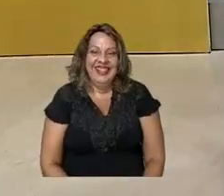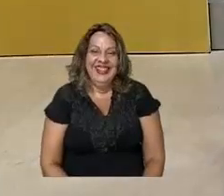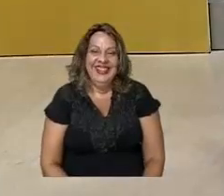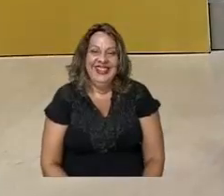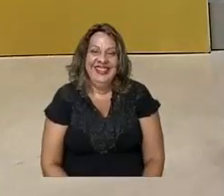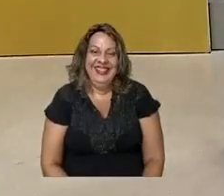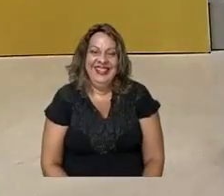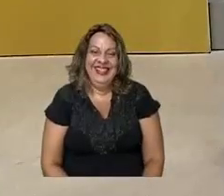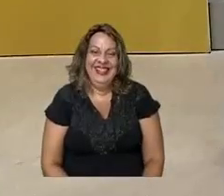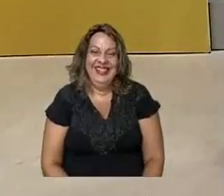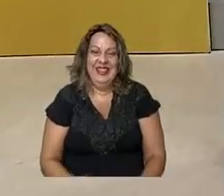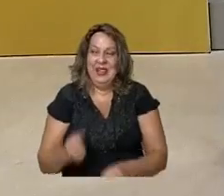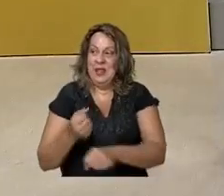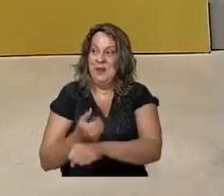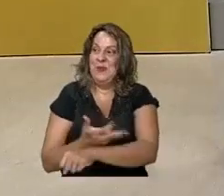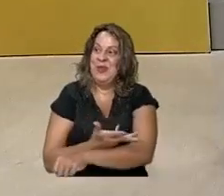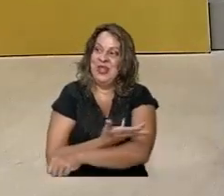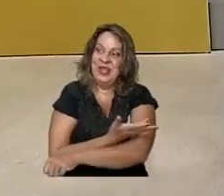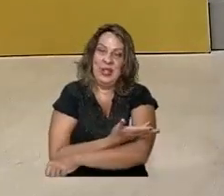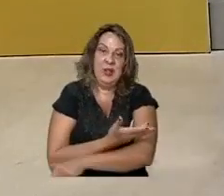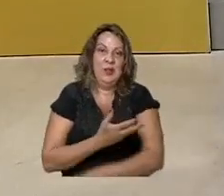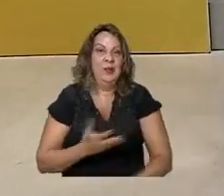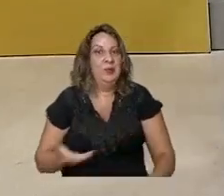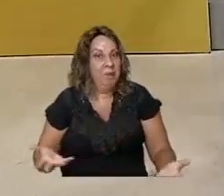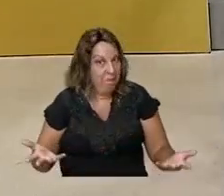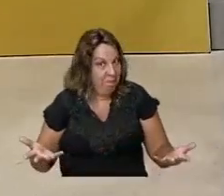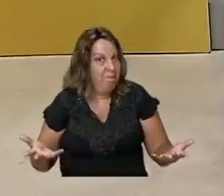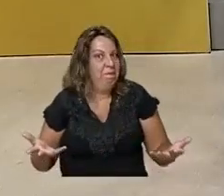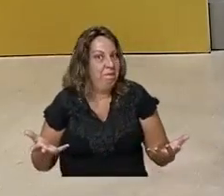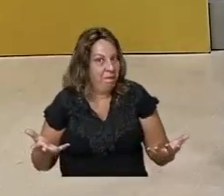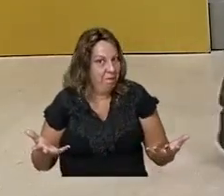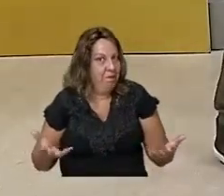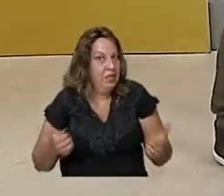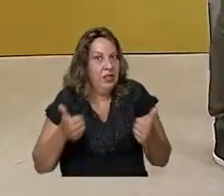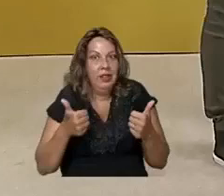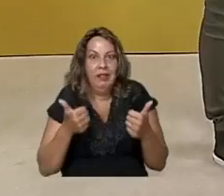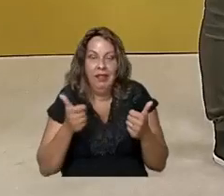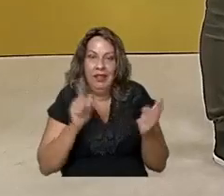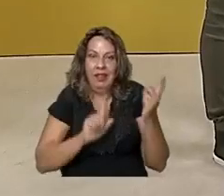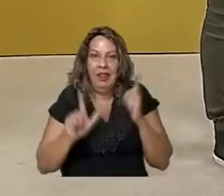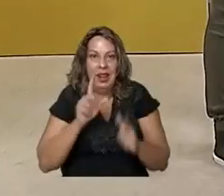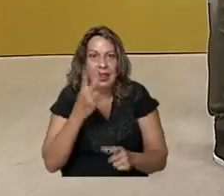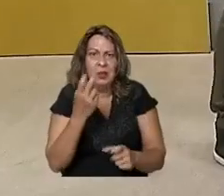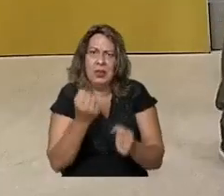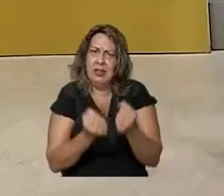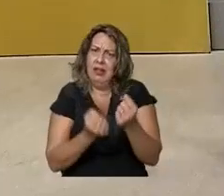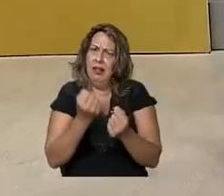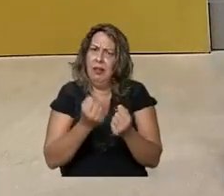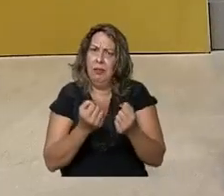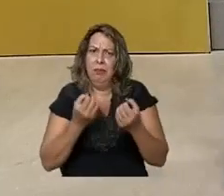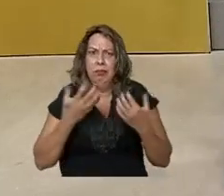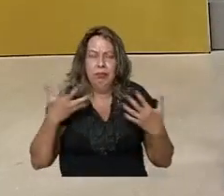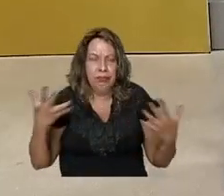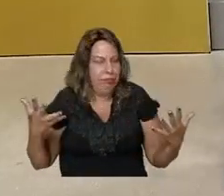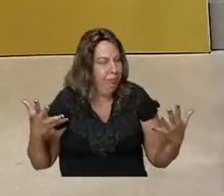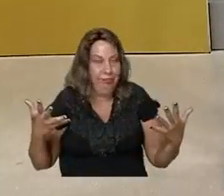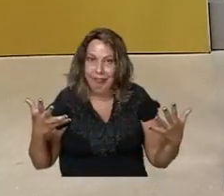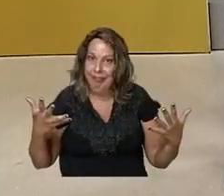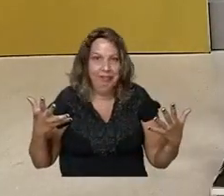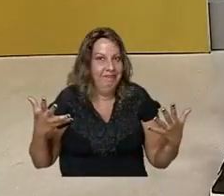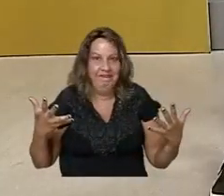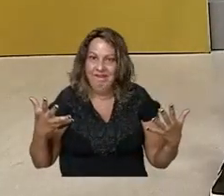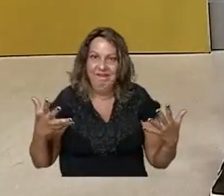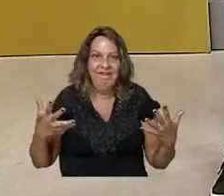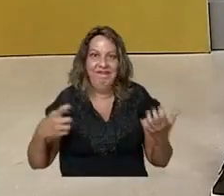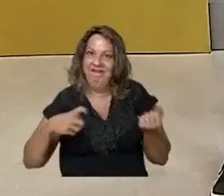Olha, gente, aí, emoção não faltou, coração bateu forte, com razão, né? Ganhar 2 carros, Lino, é incrível demais. Júnior, vou te falar, só o Caju Cap que te